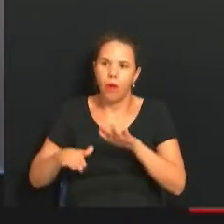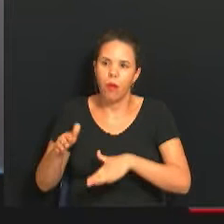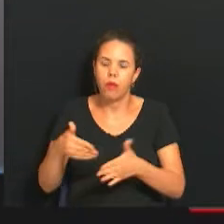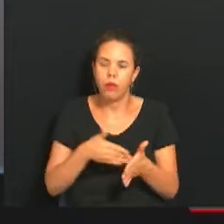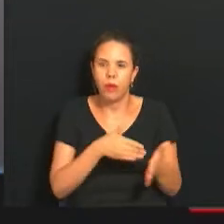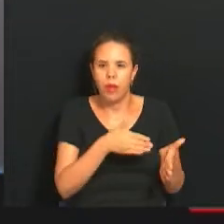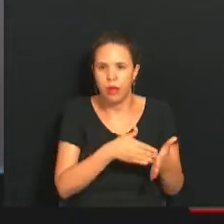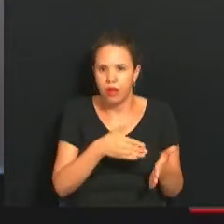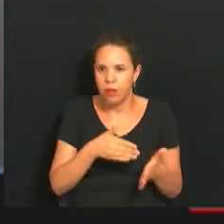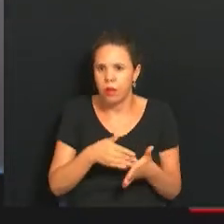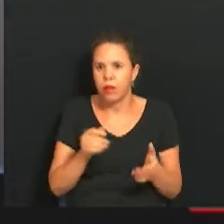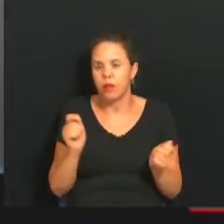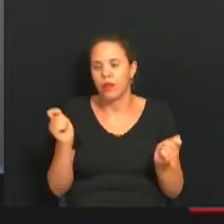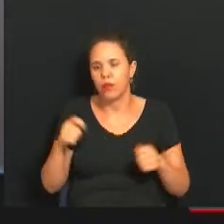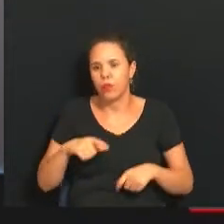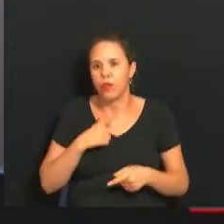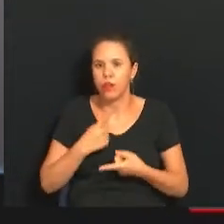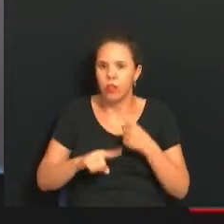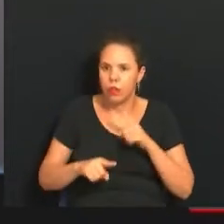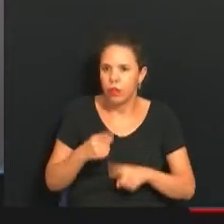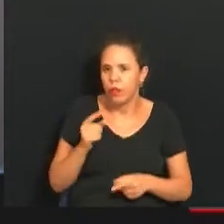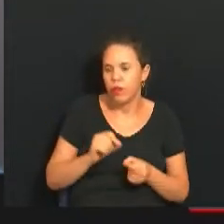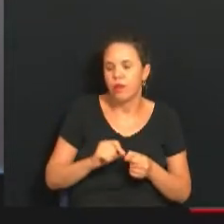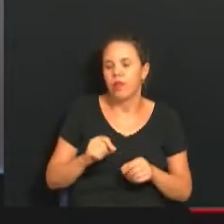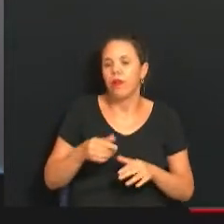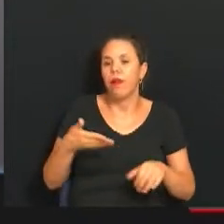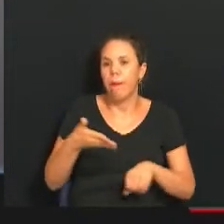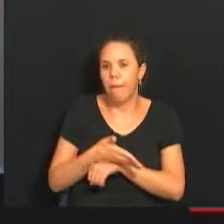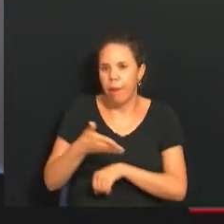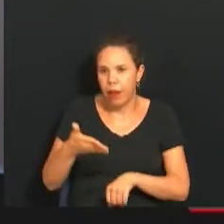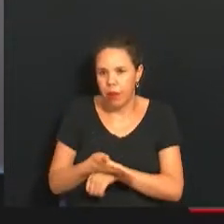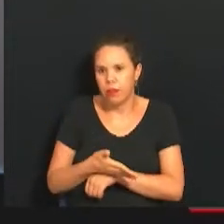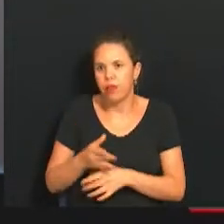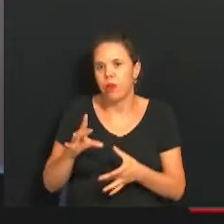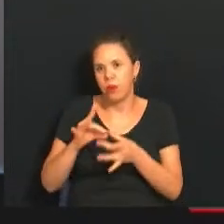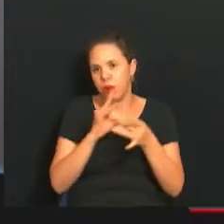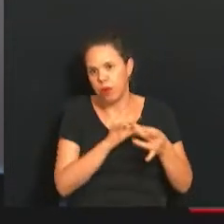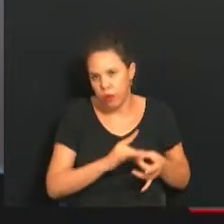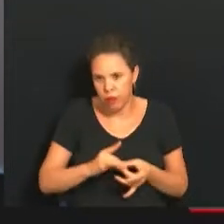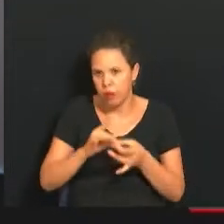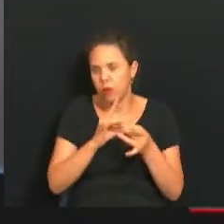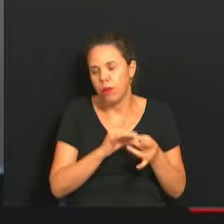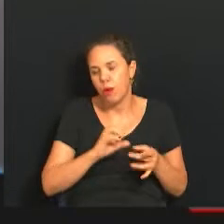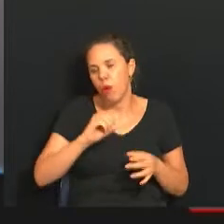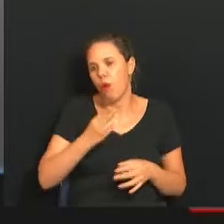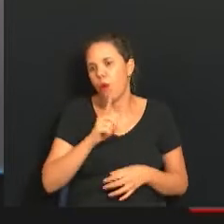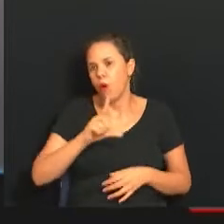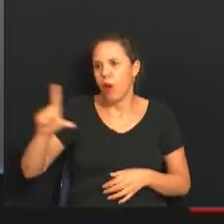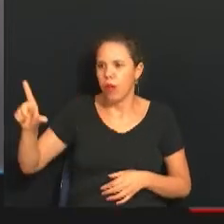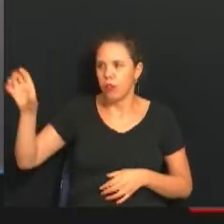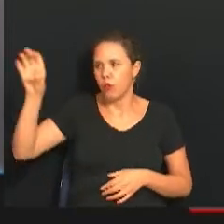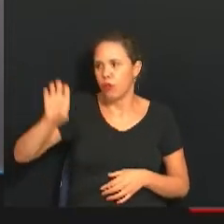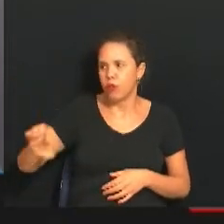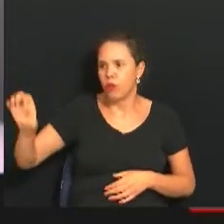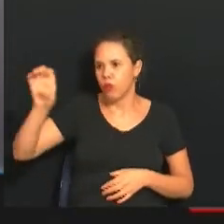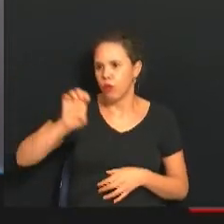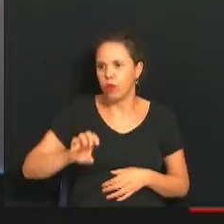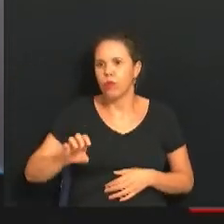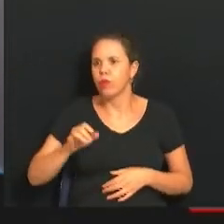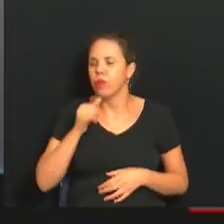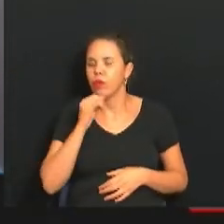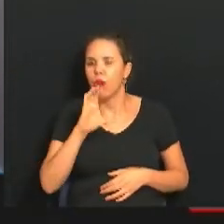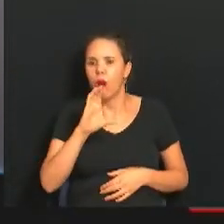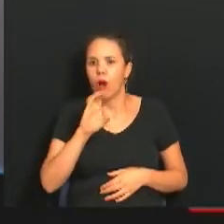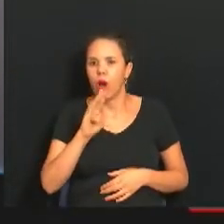que anteriormente faziam parte da União Soviética ou estavam no leste europeu, né? Então, países comunistas como Cuba, por exemplo,